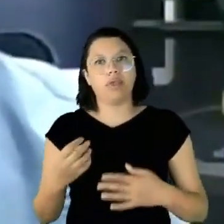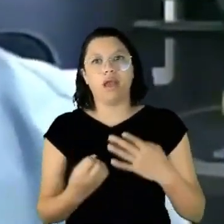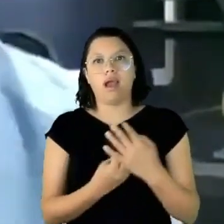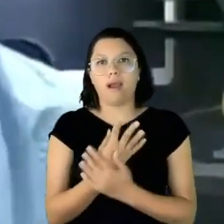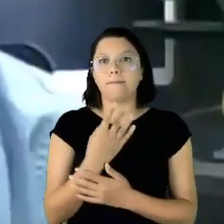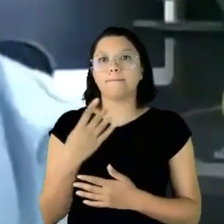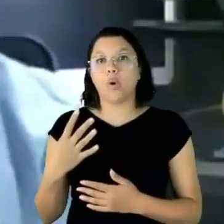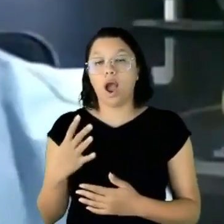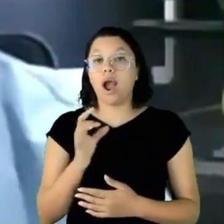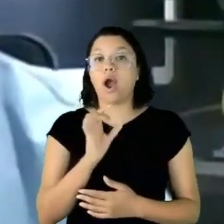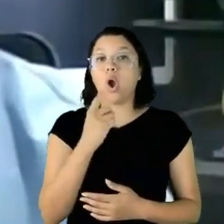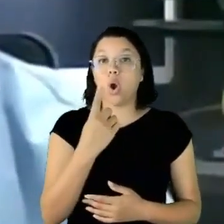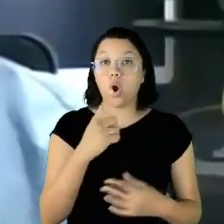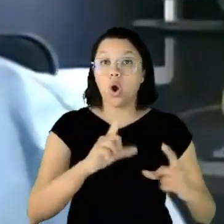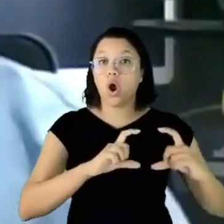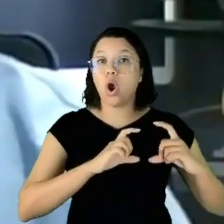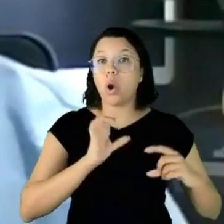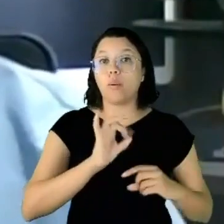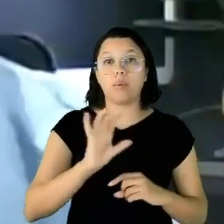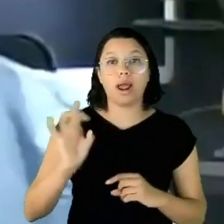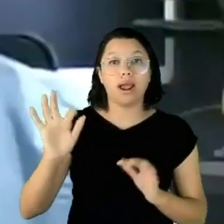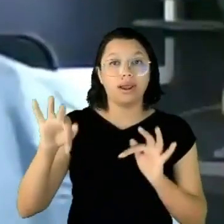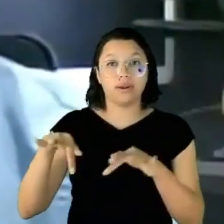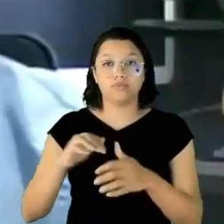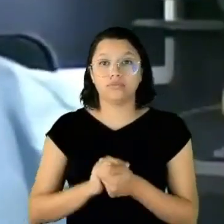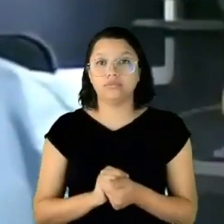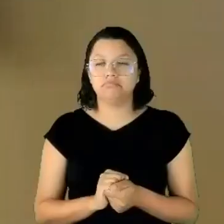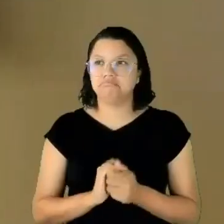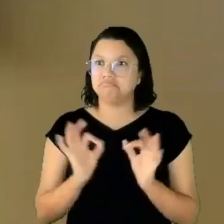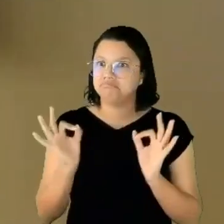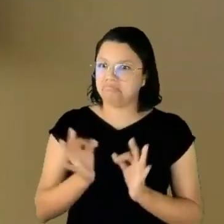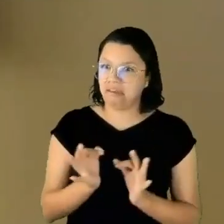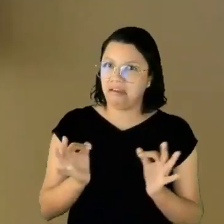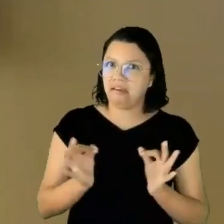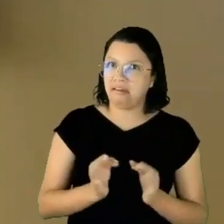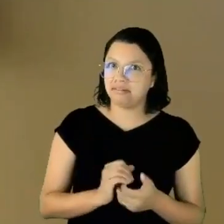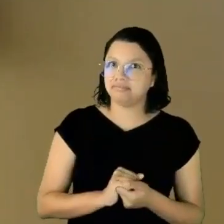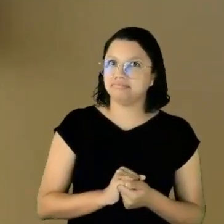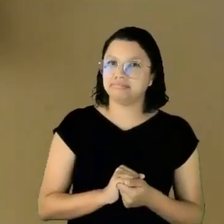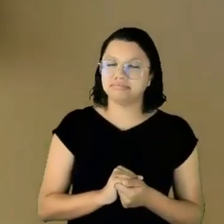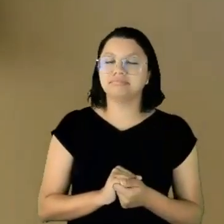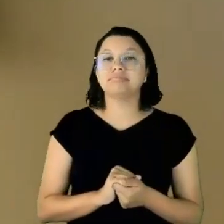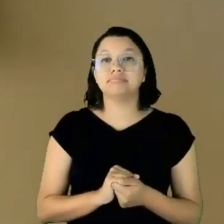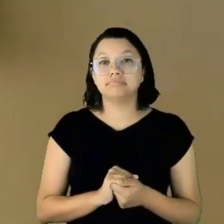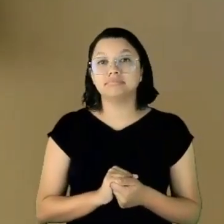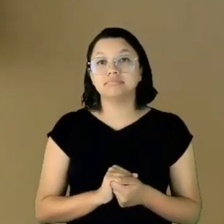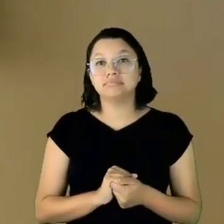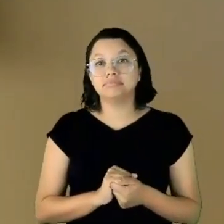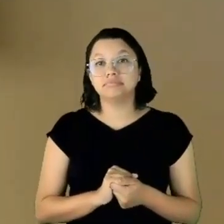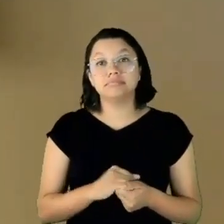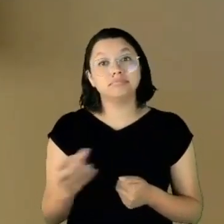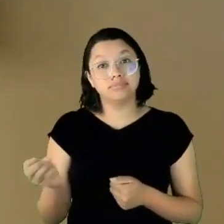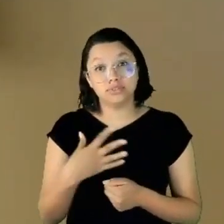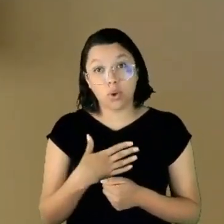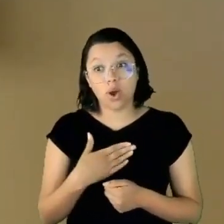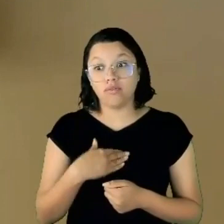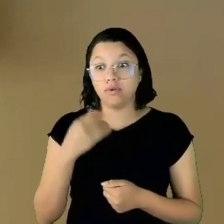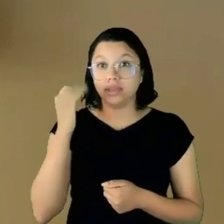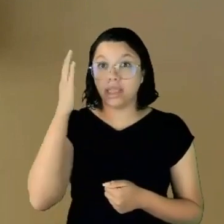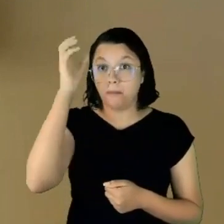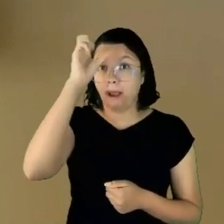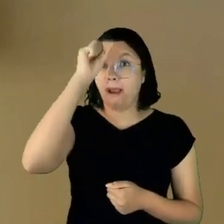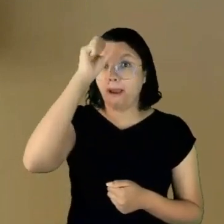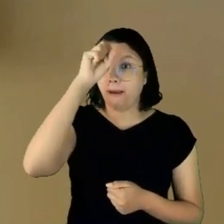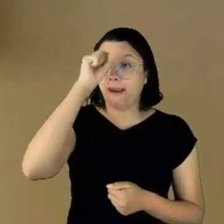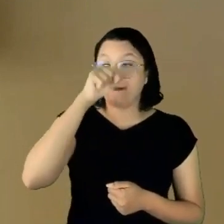o 4 espetacular olha uma coisa nova que eu